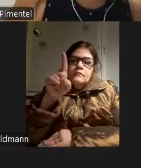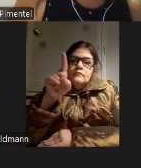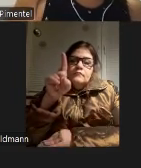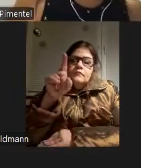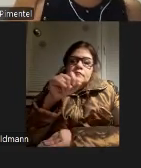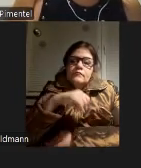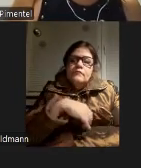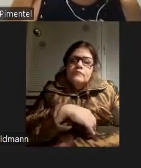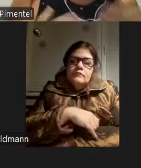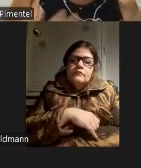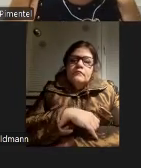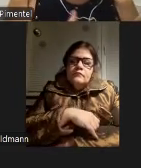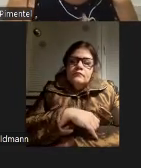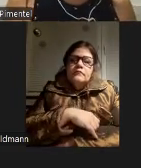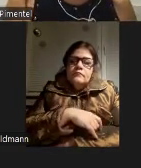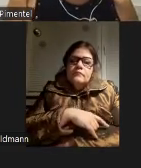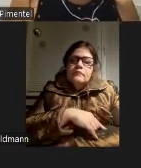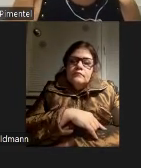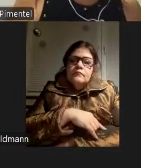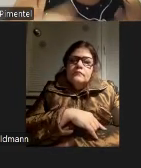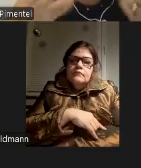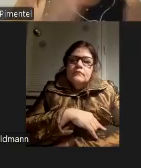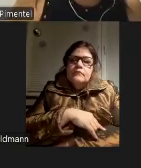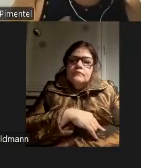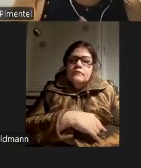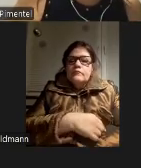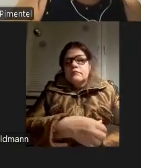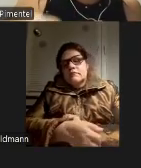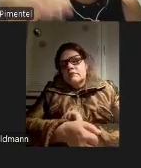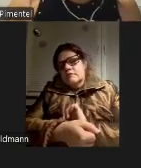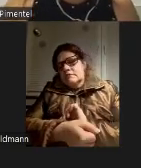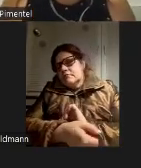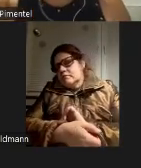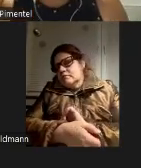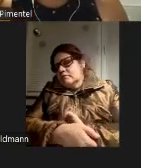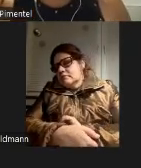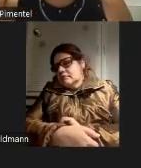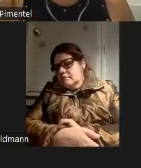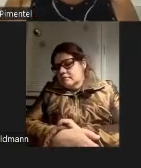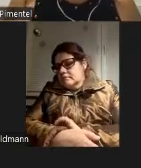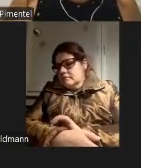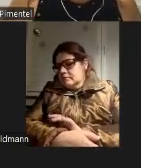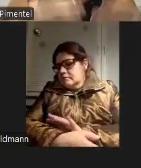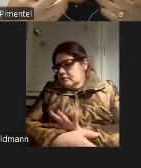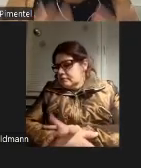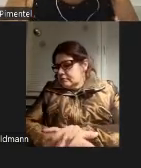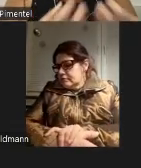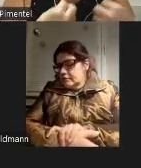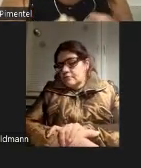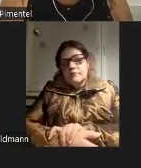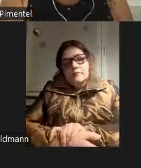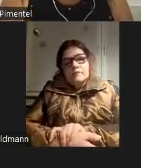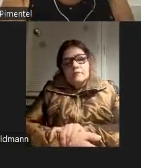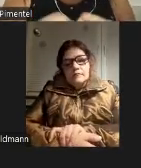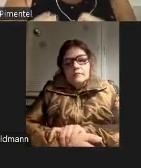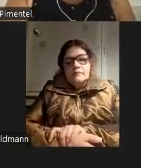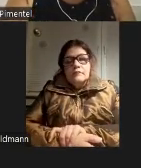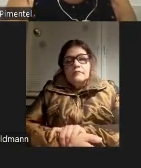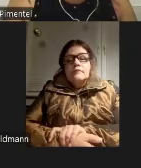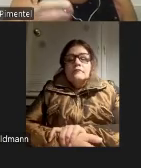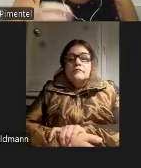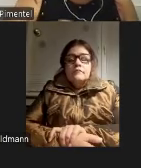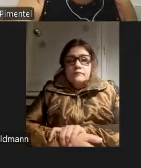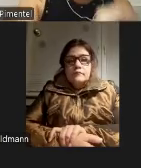claro que é responsável que diante de uma apneia grave a gente recomenda esse CPAP, que a gente encaminhe para o médico, mas eu canso de receber, minha